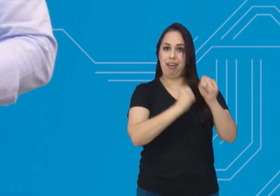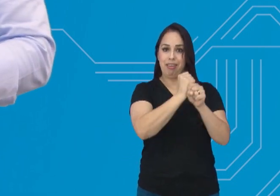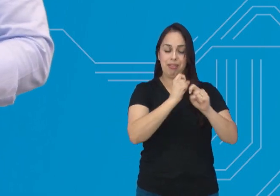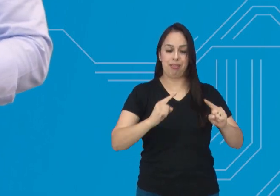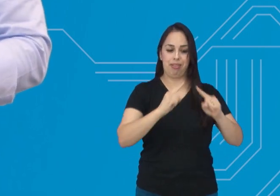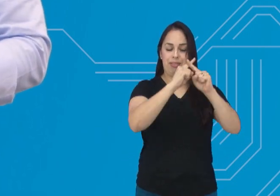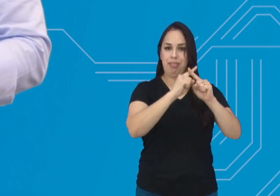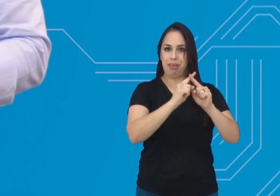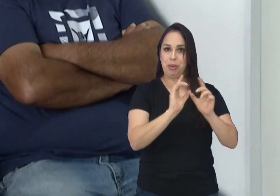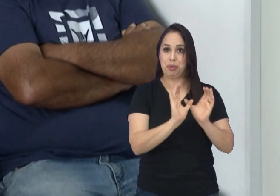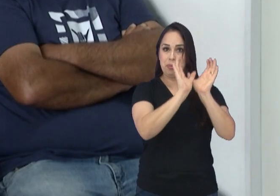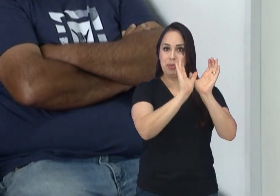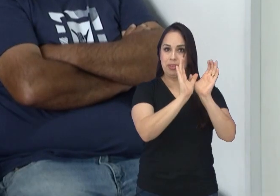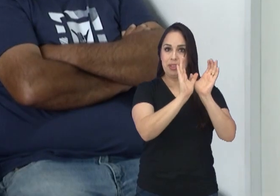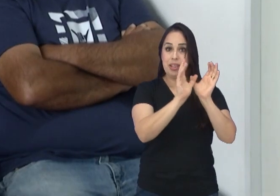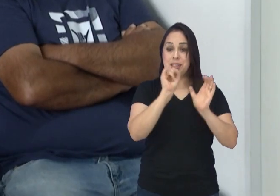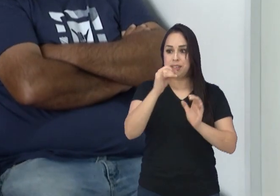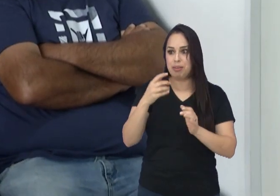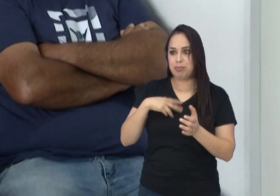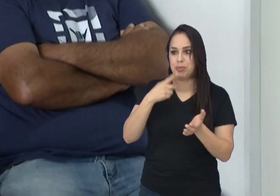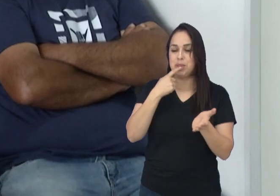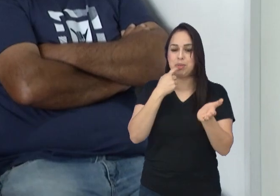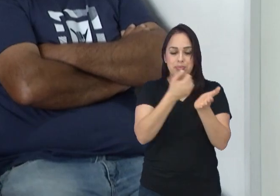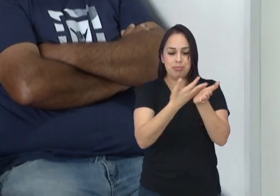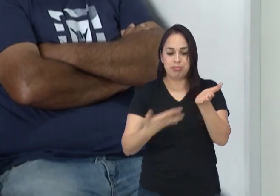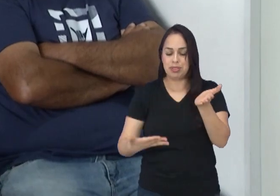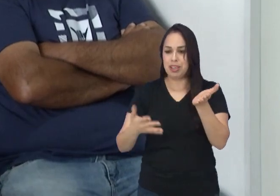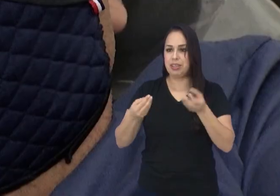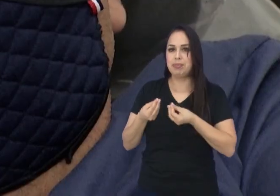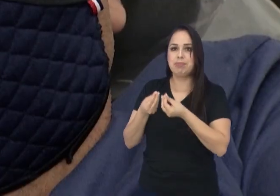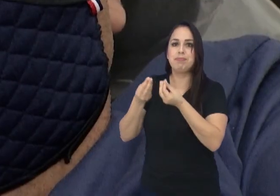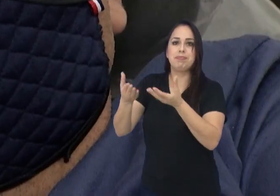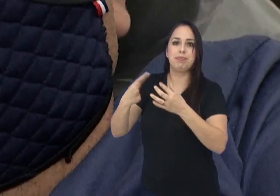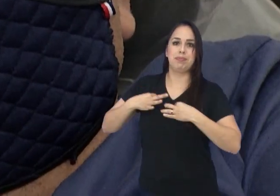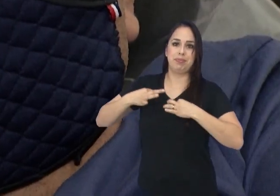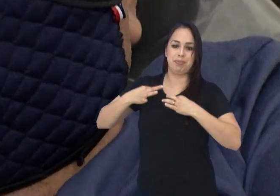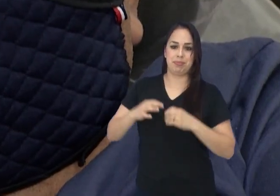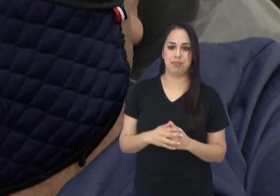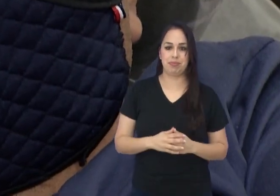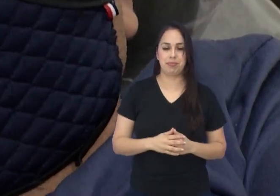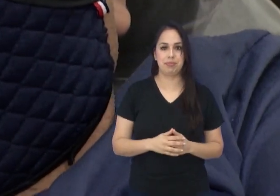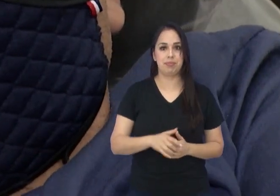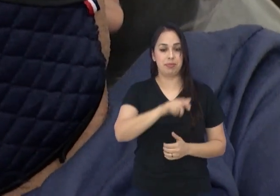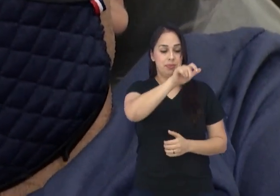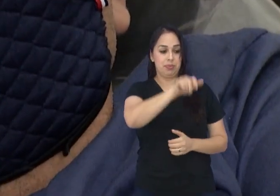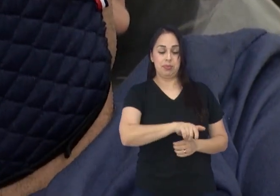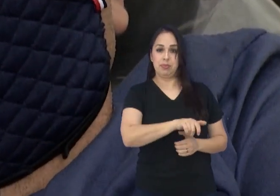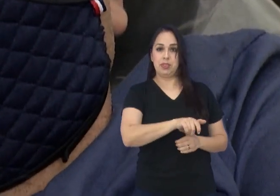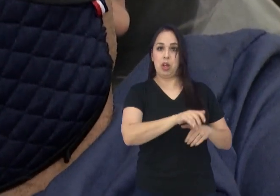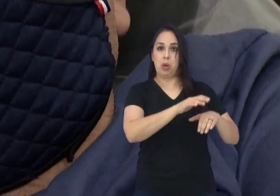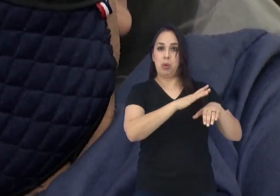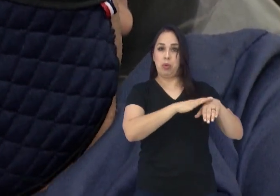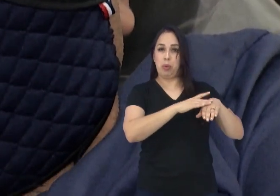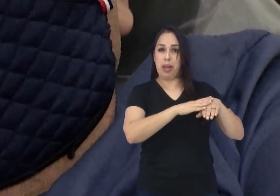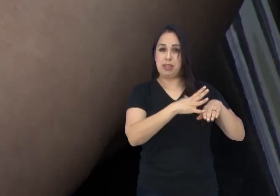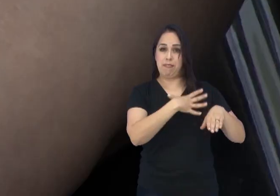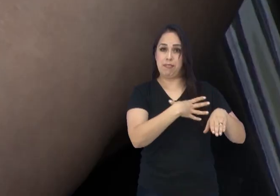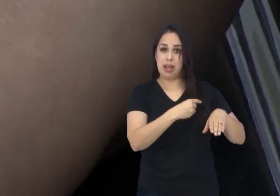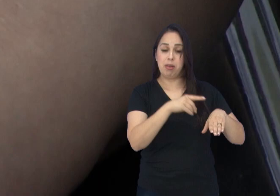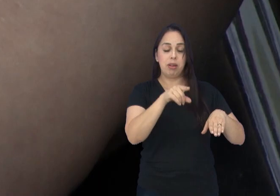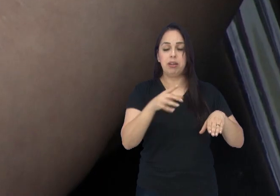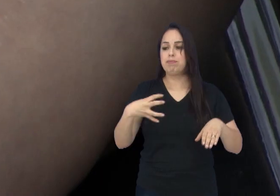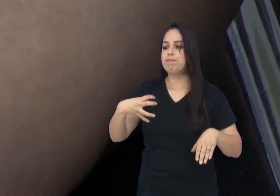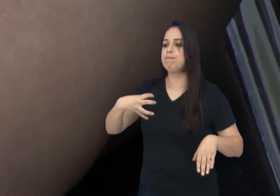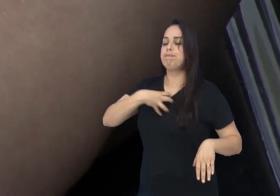para quem doou, viu? Foi uma doença que acometeu o filho, o incentivo decisivo para que o Sérgio doasse sangue